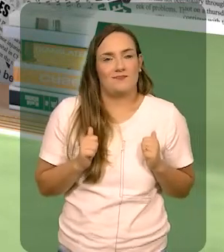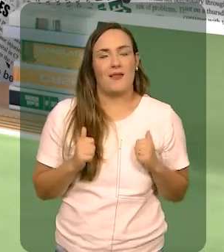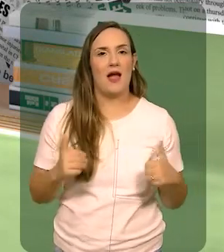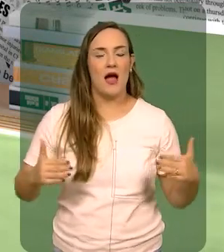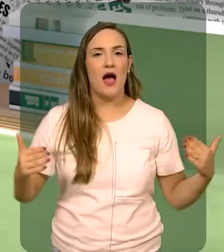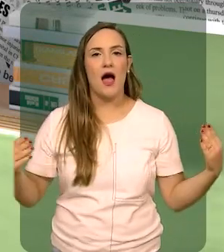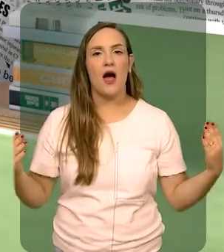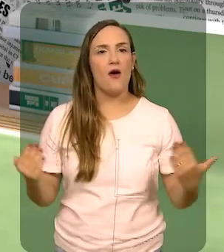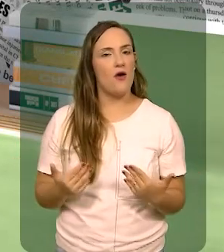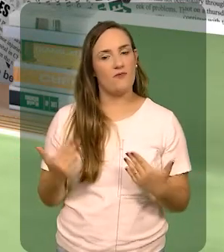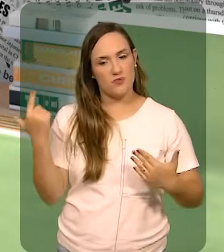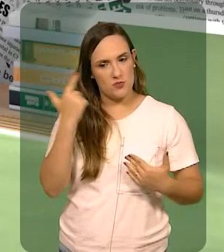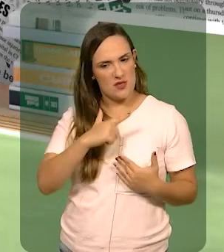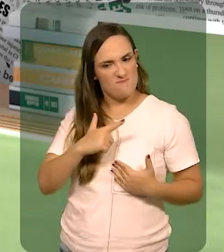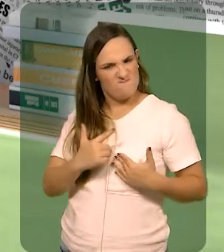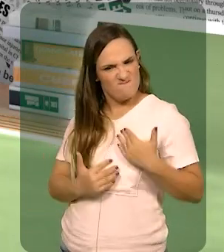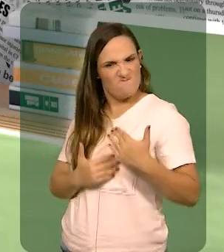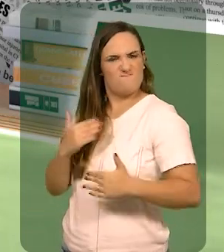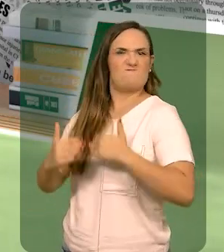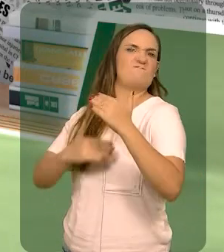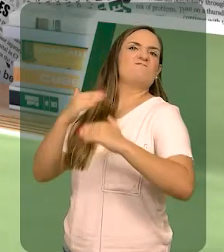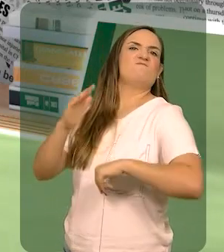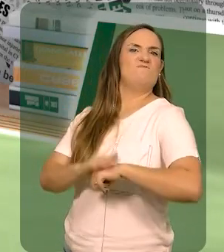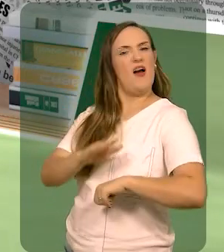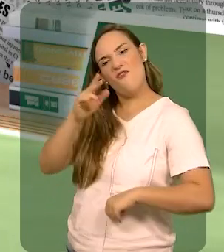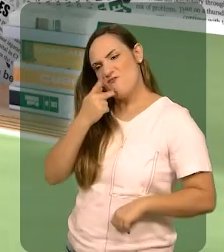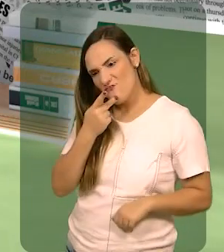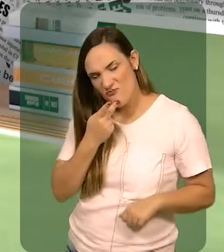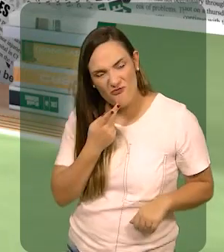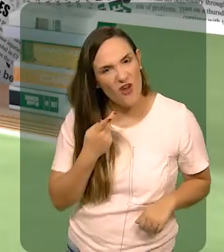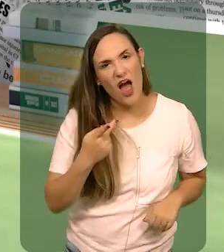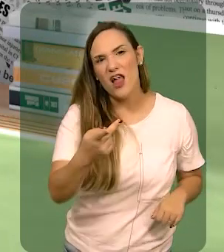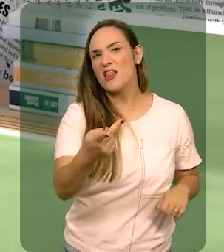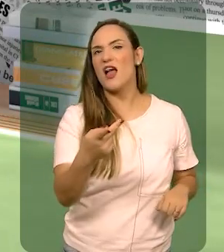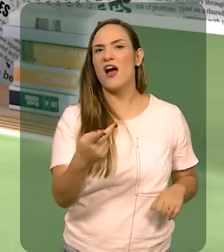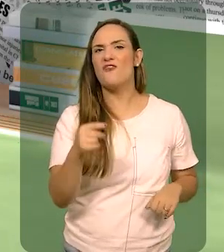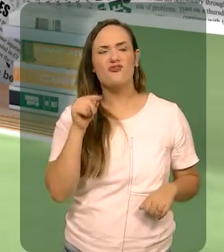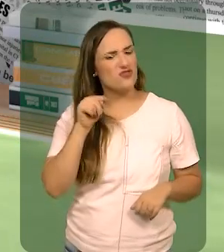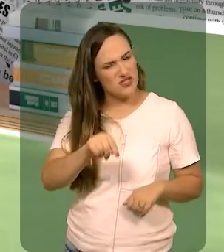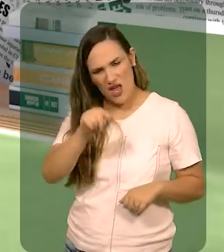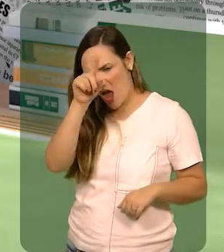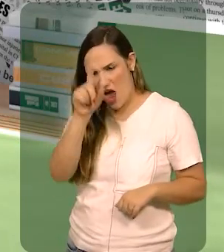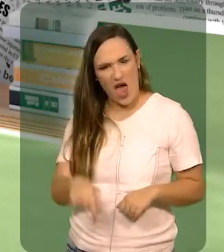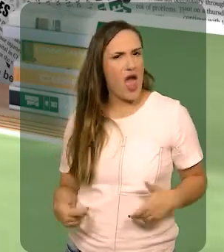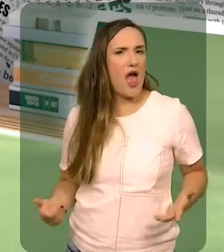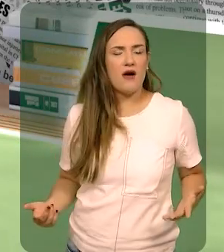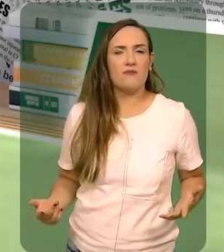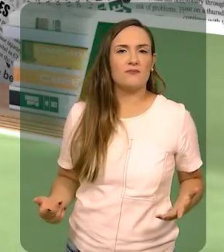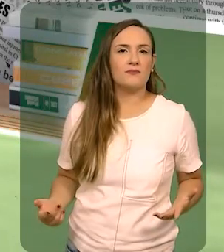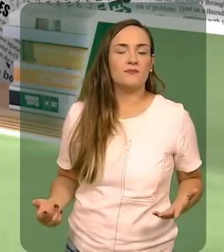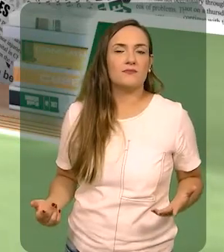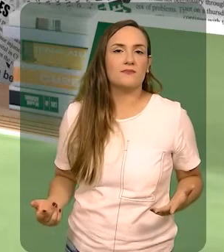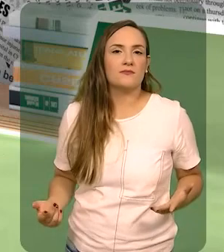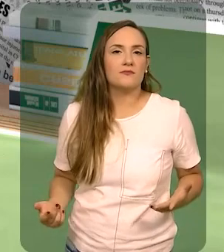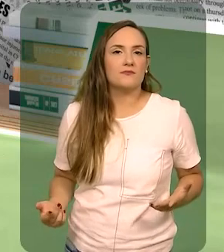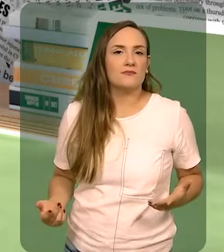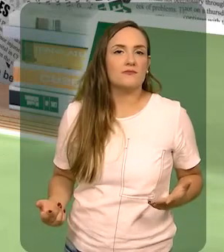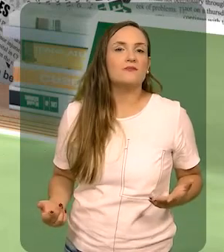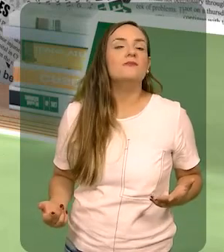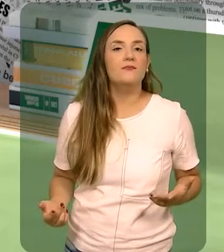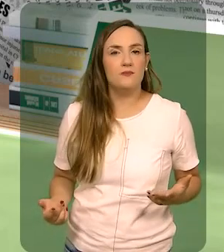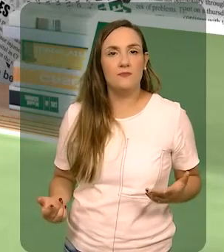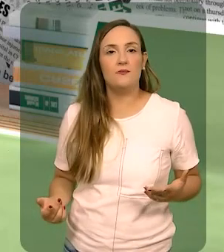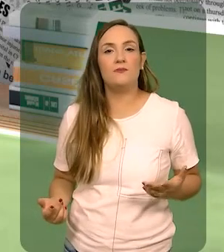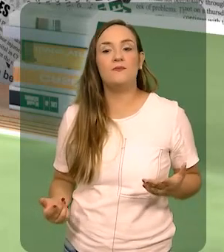medo. Você começou a voar, digamos assim, a ser livre e falar que você é o que é.